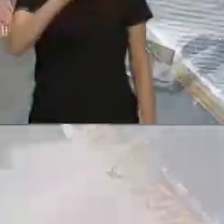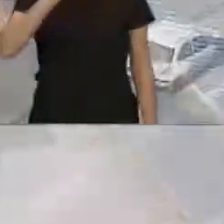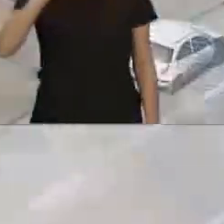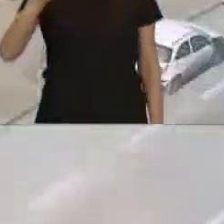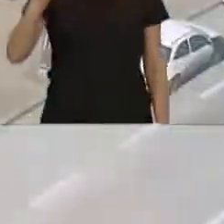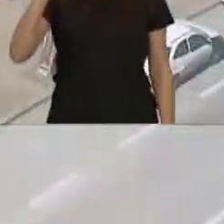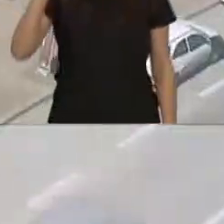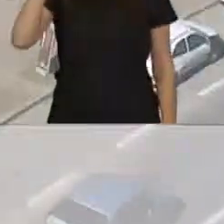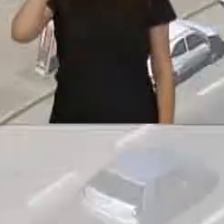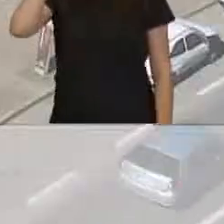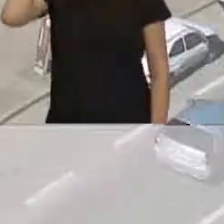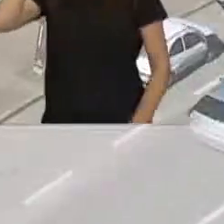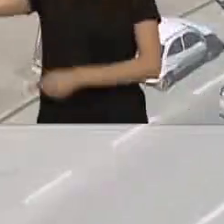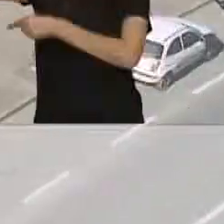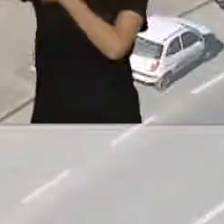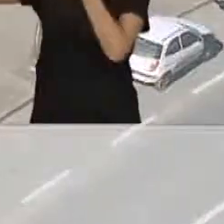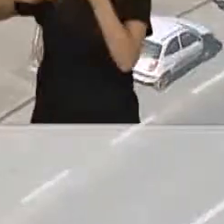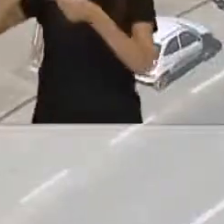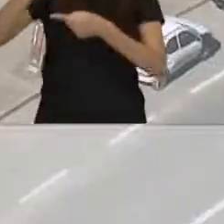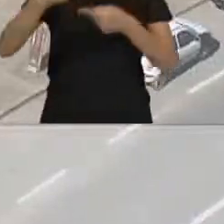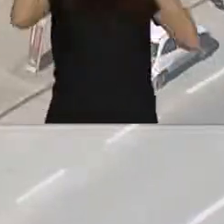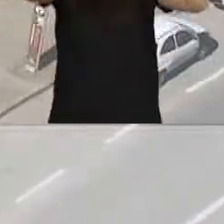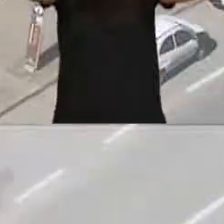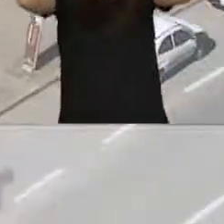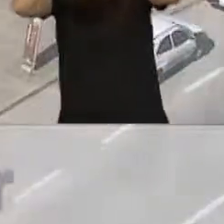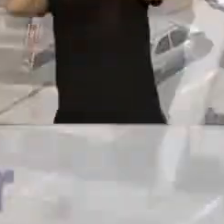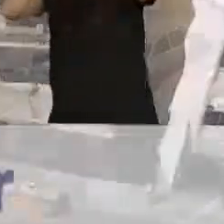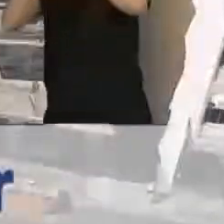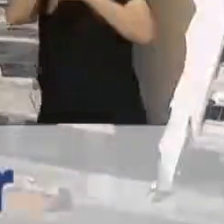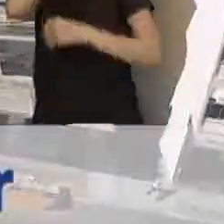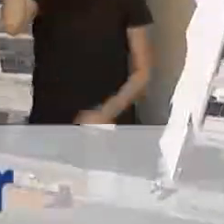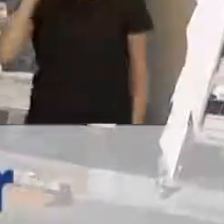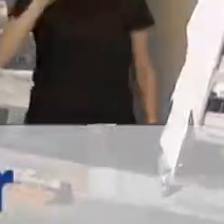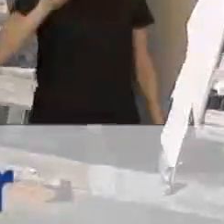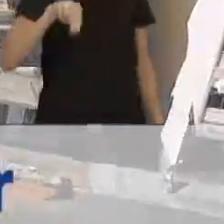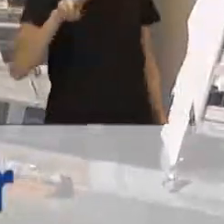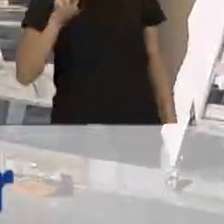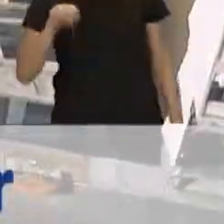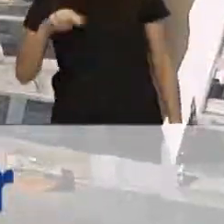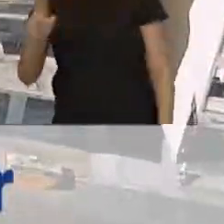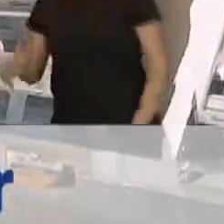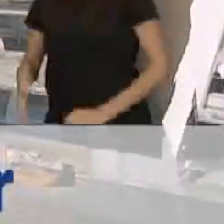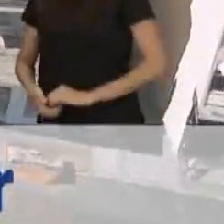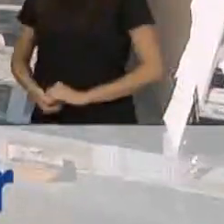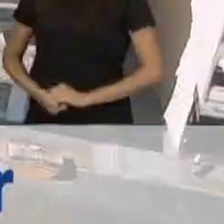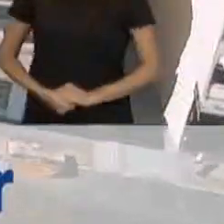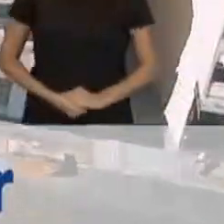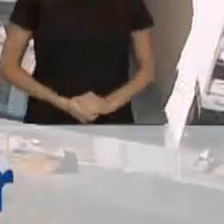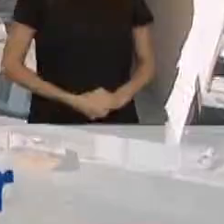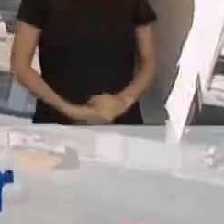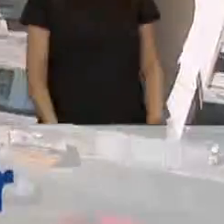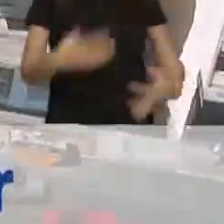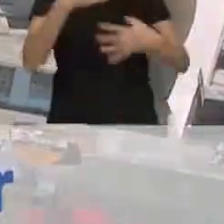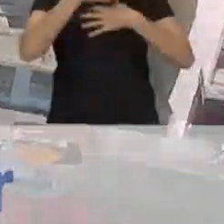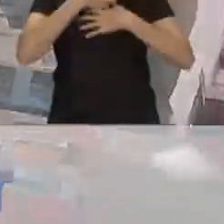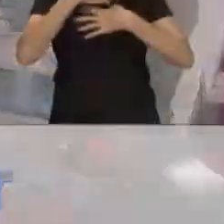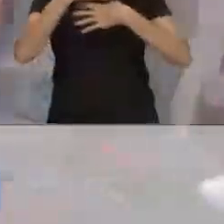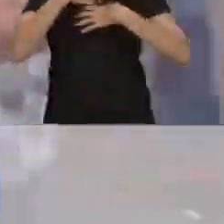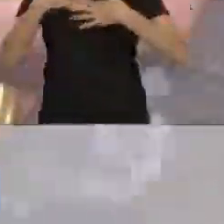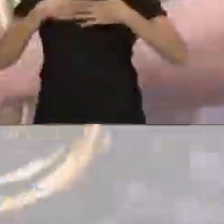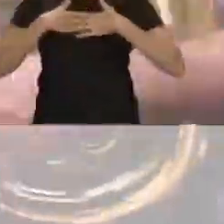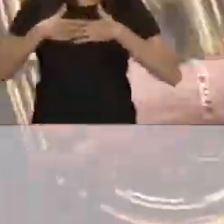O teu nome tem história, Blumenau nunca vou te esquecer.